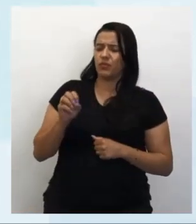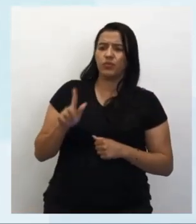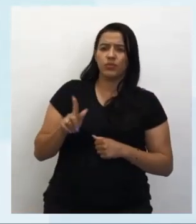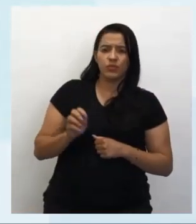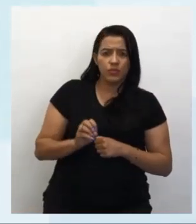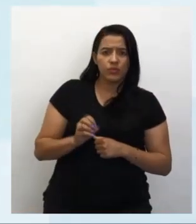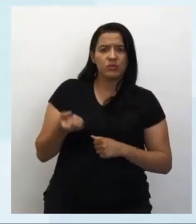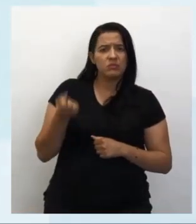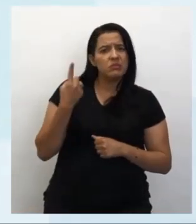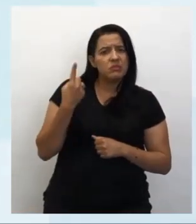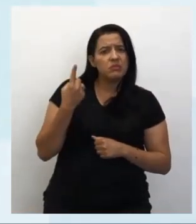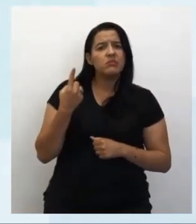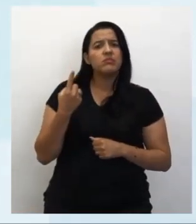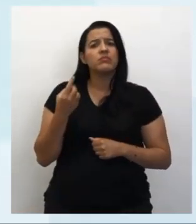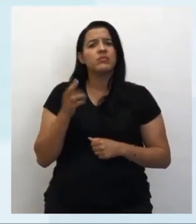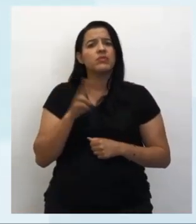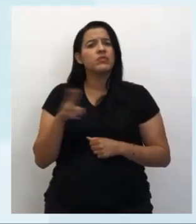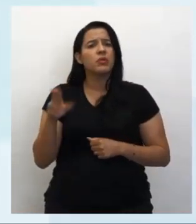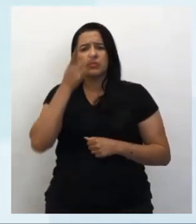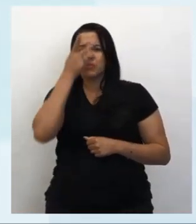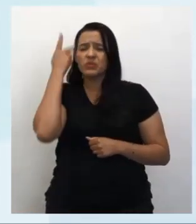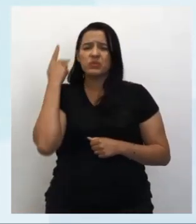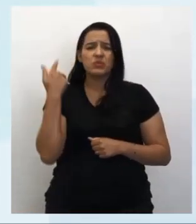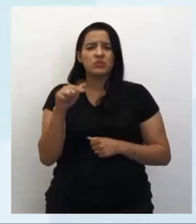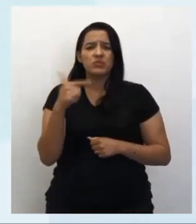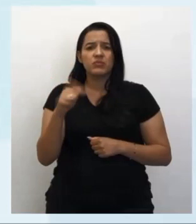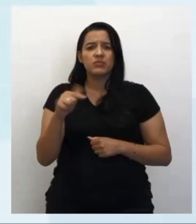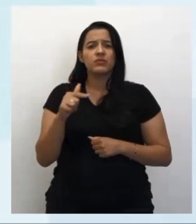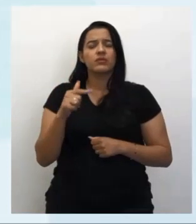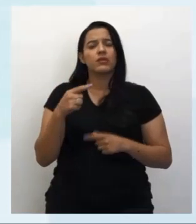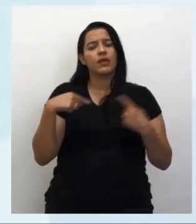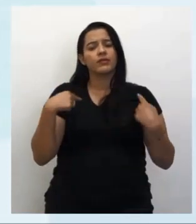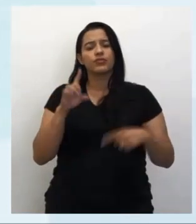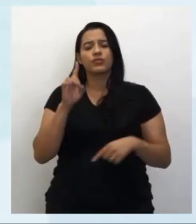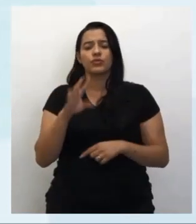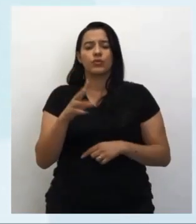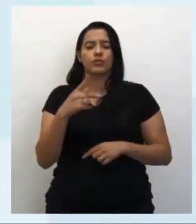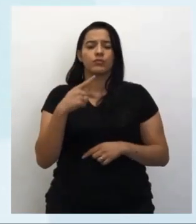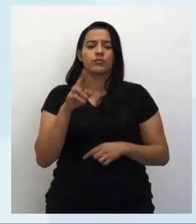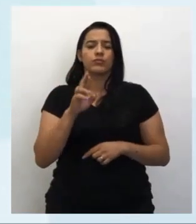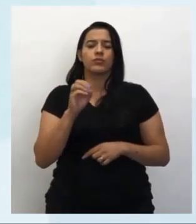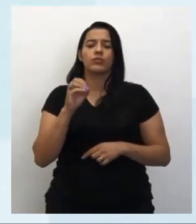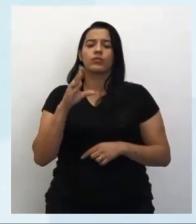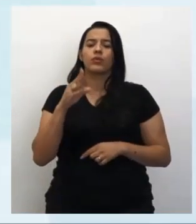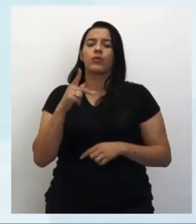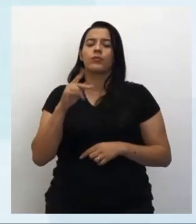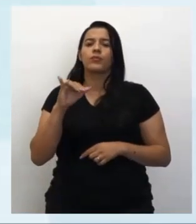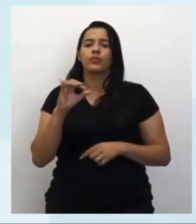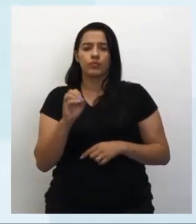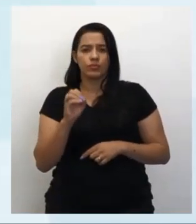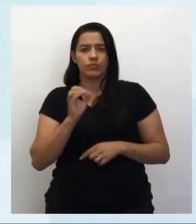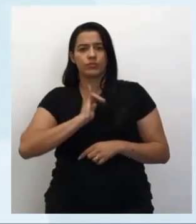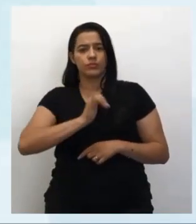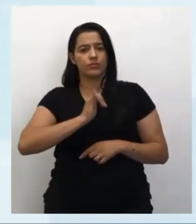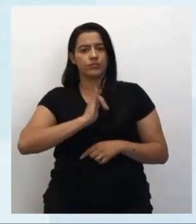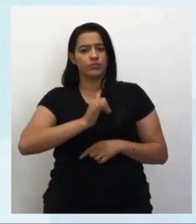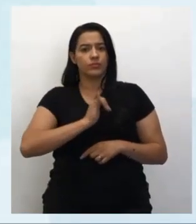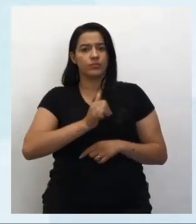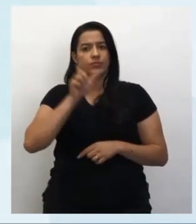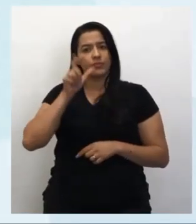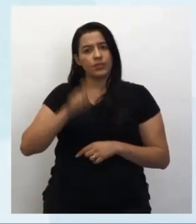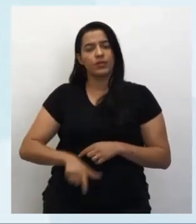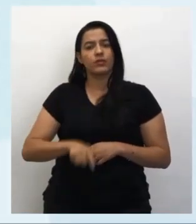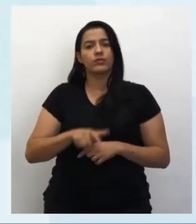era nome de gente e propôs chamar-me tão somente de Procópio. O nome do narrador, Procópio José Gomes